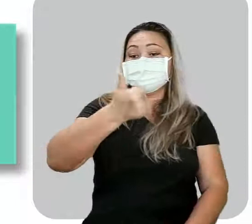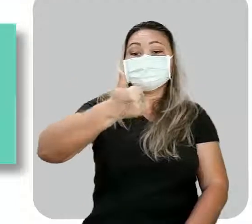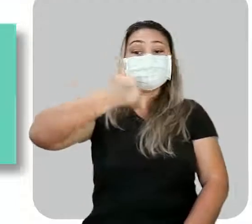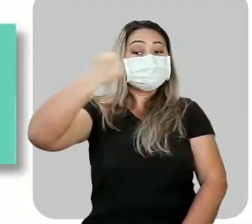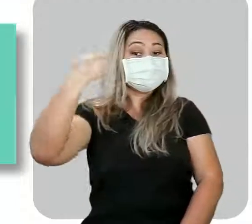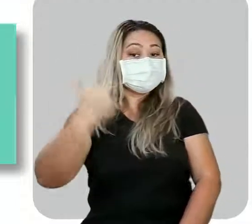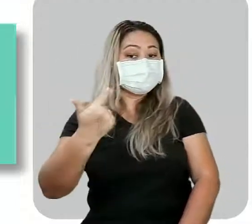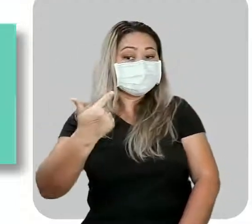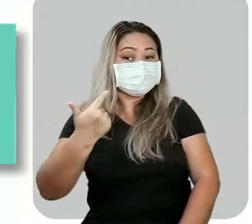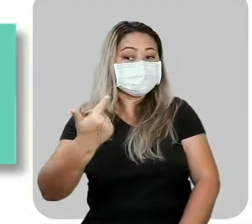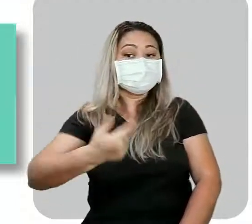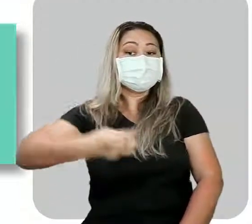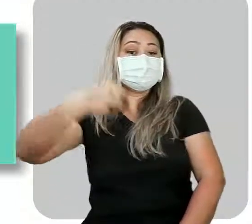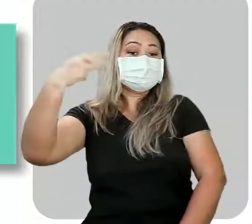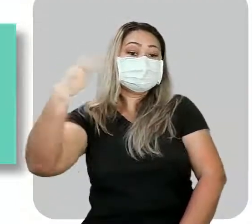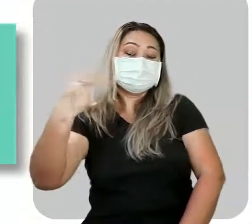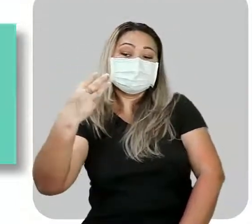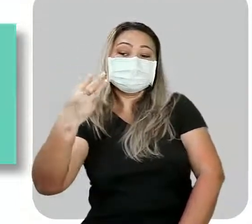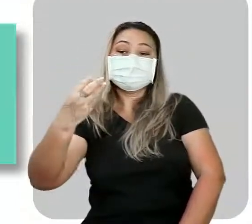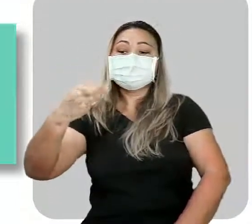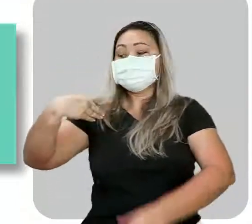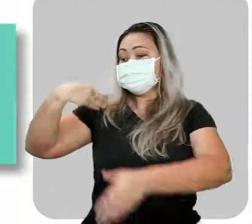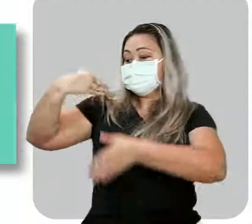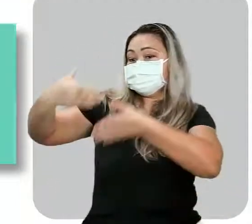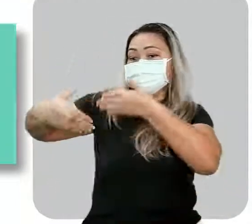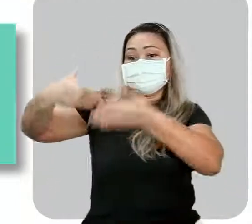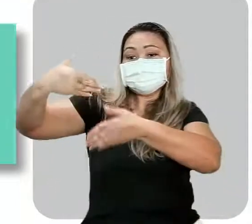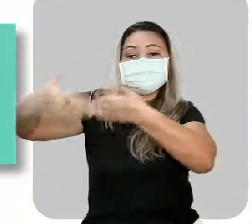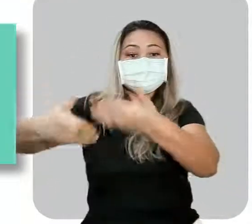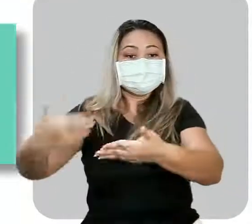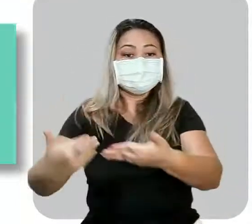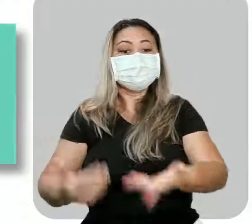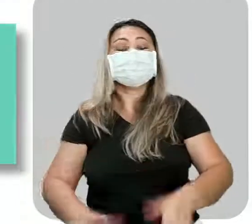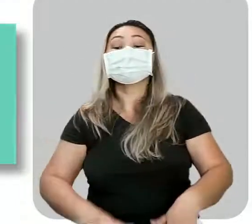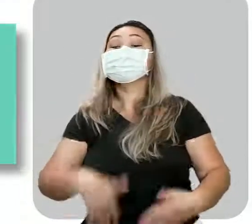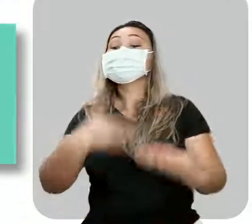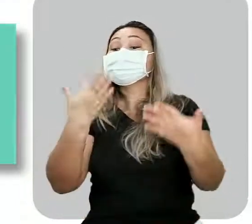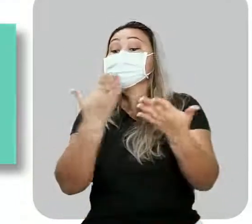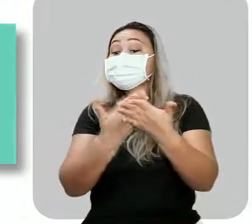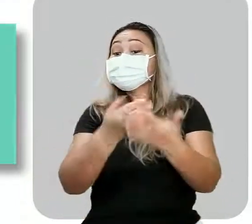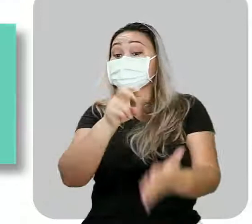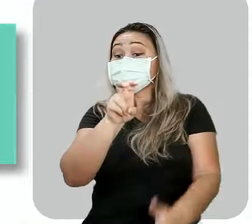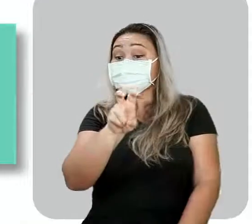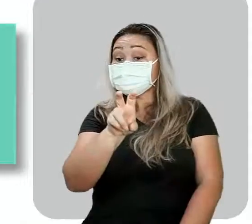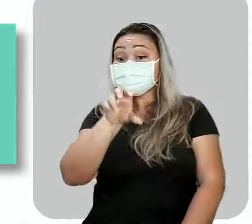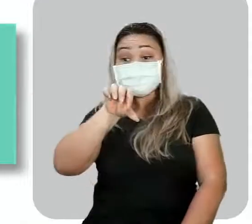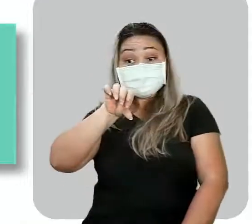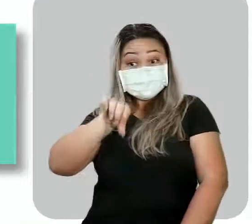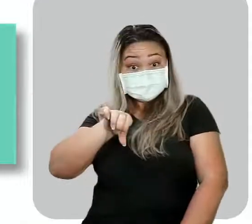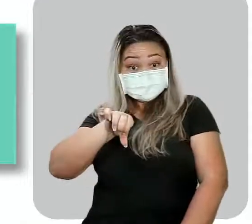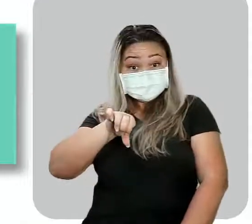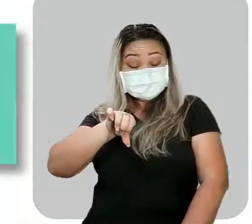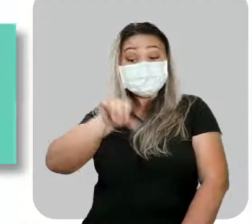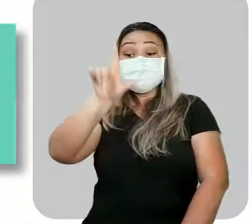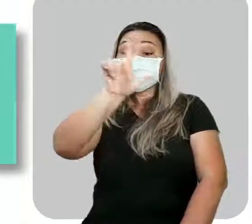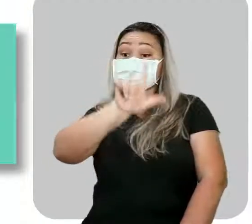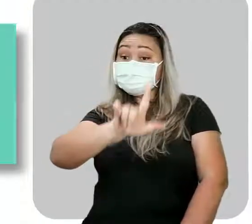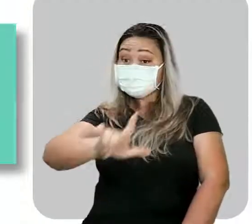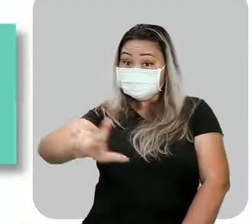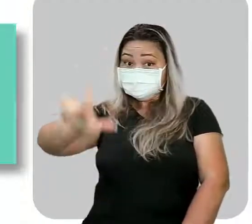a primeira, a segunda e terceira gerações. Aula